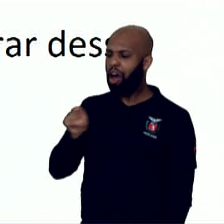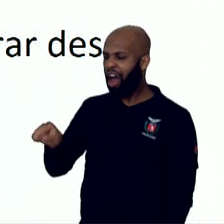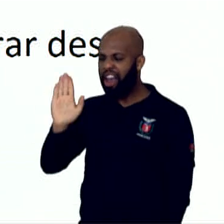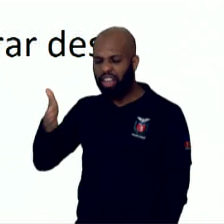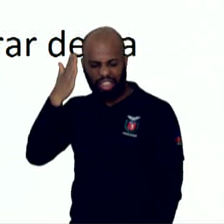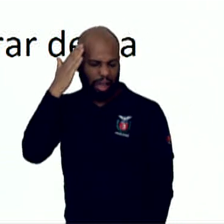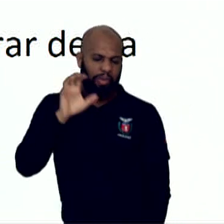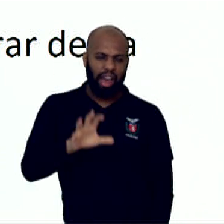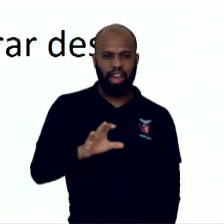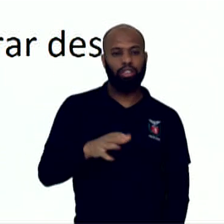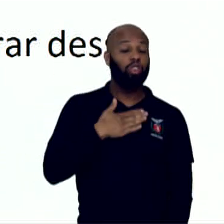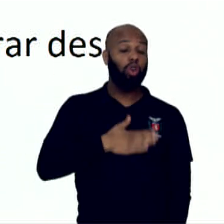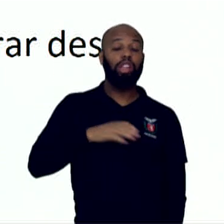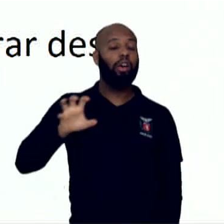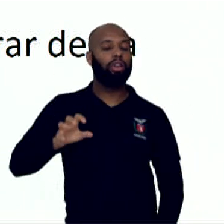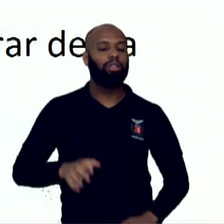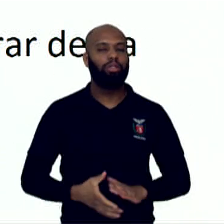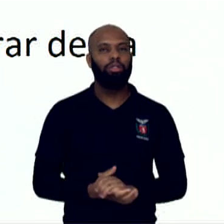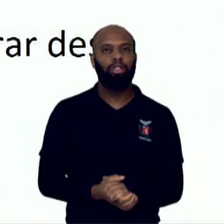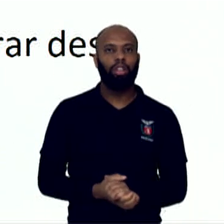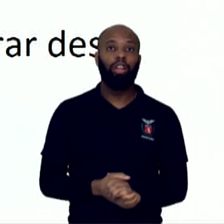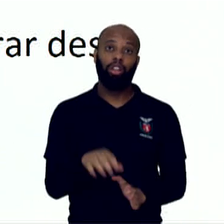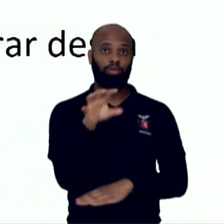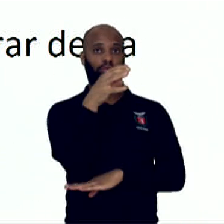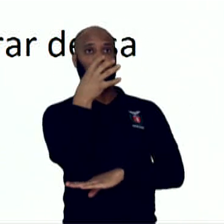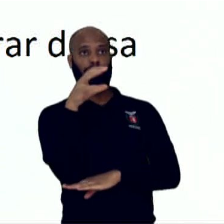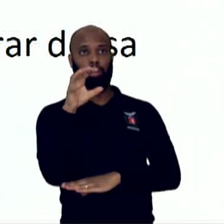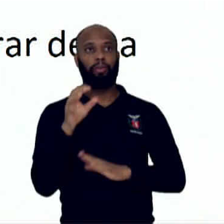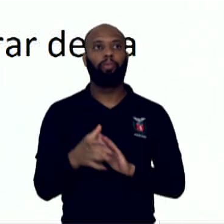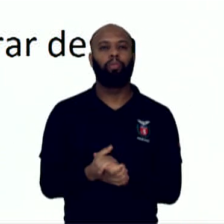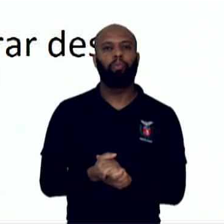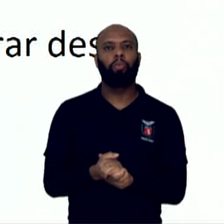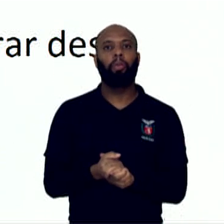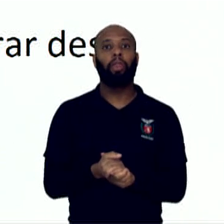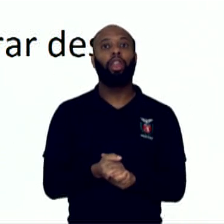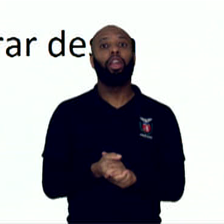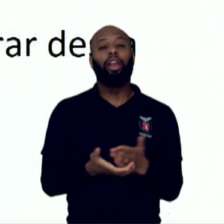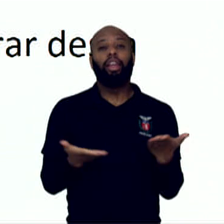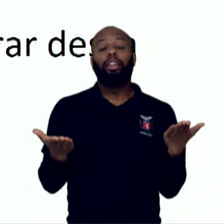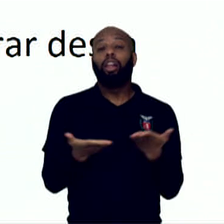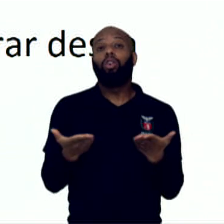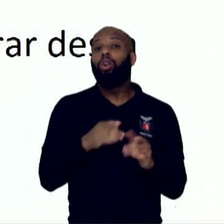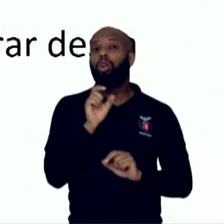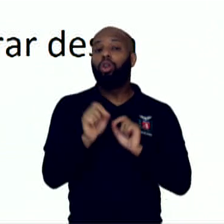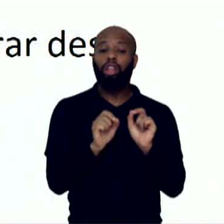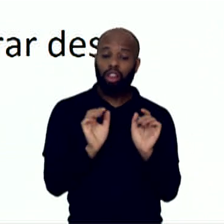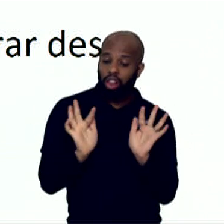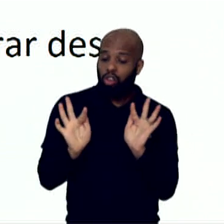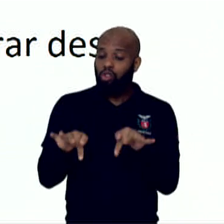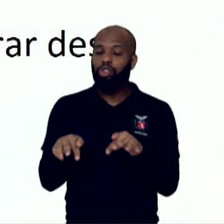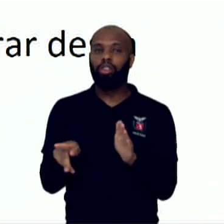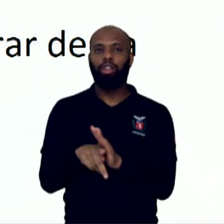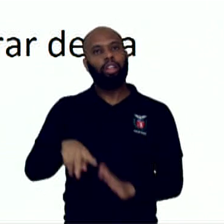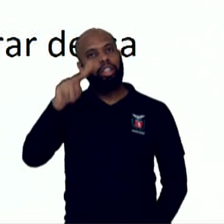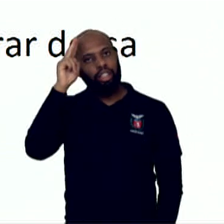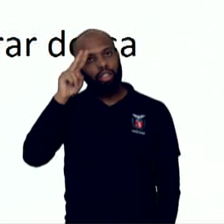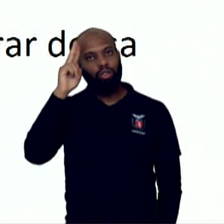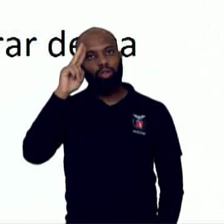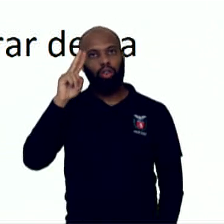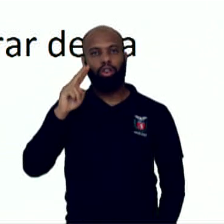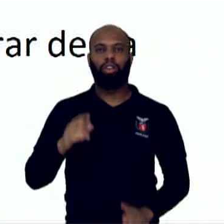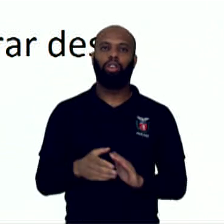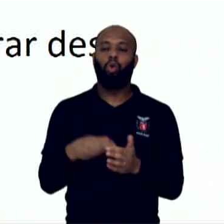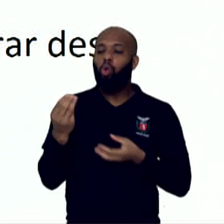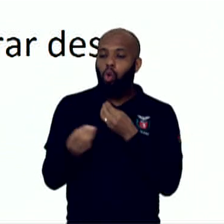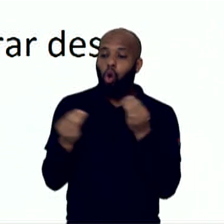ele sabia disso e gostava. É o girassol. E aí, esse então é o final da nossa história, o desfecho.